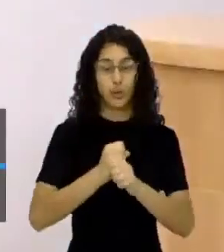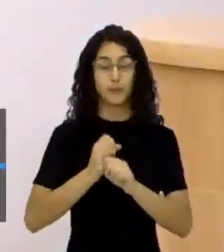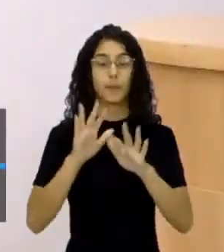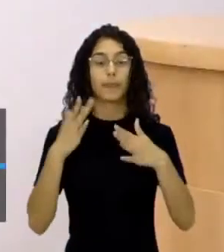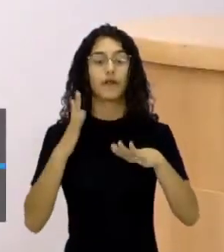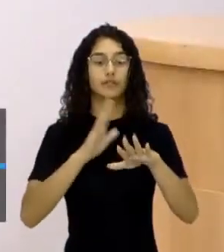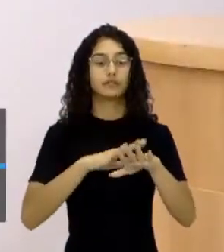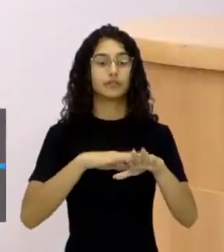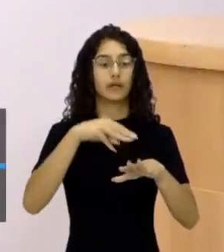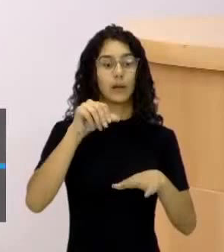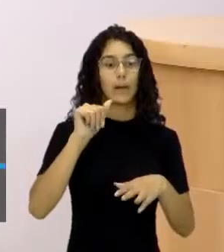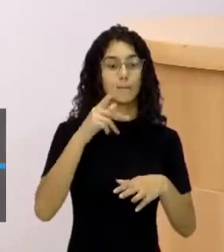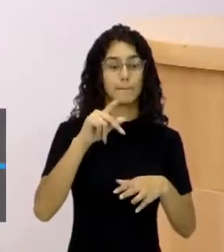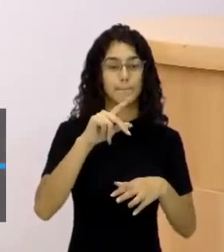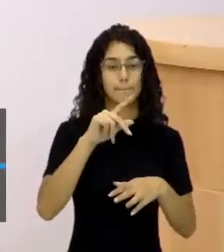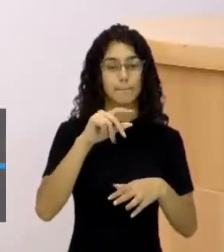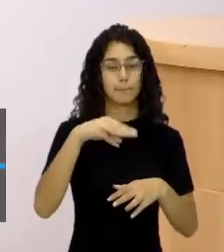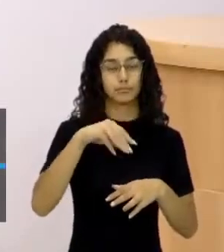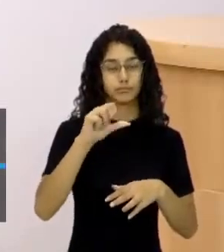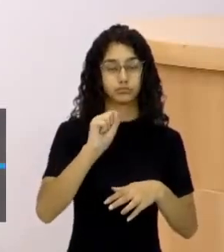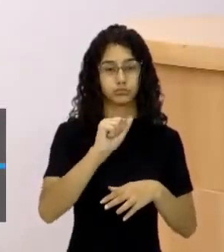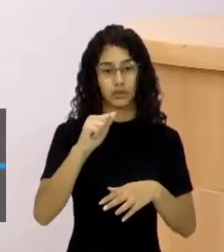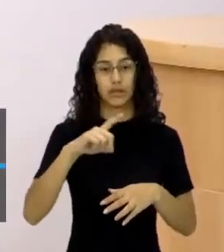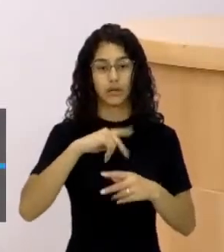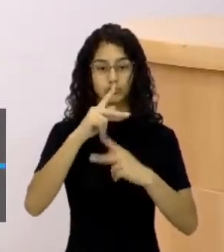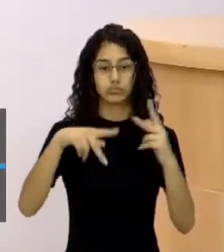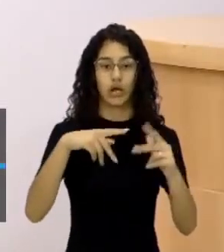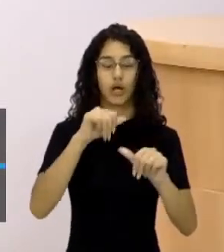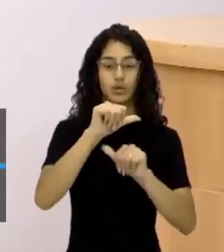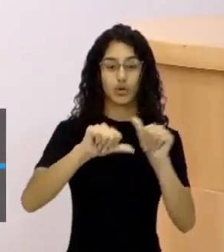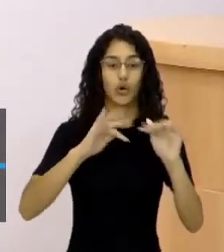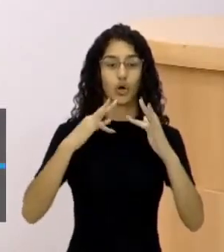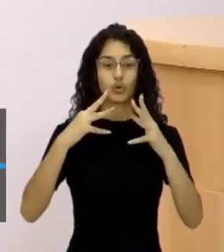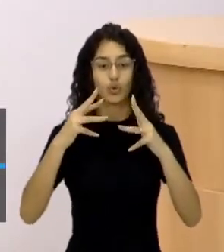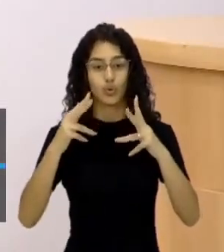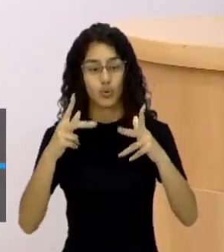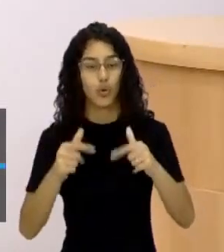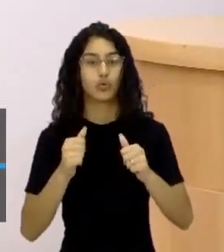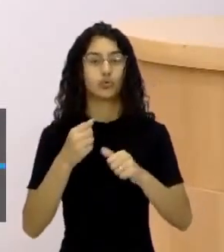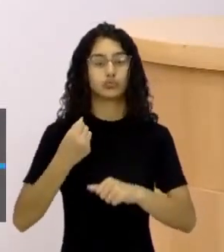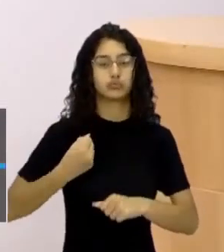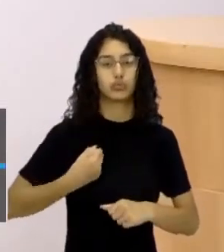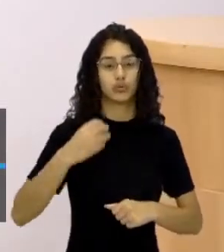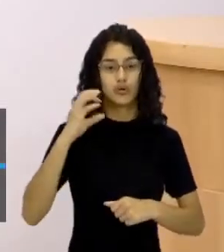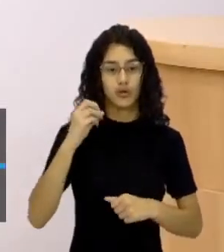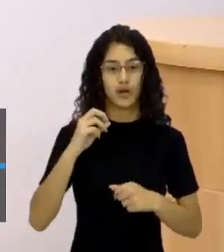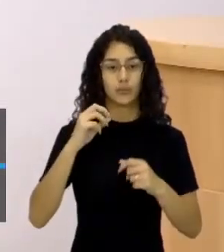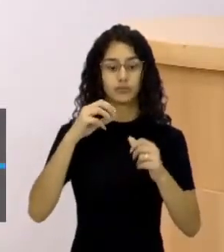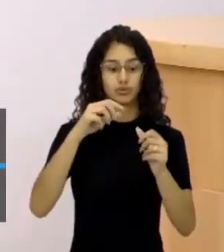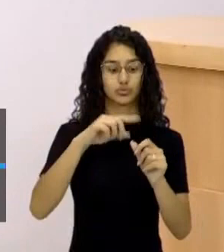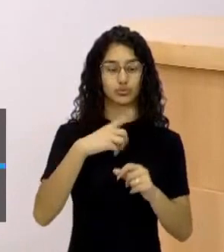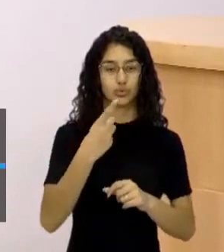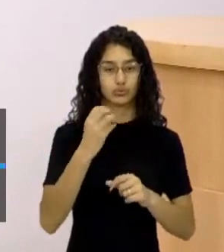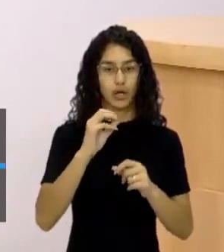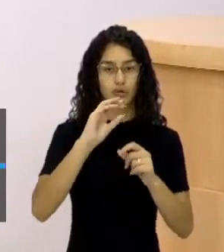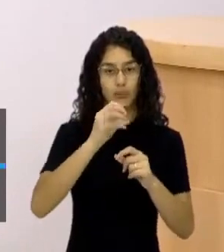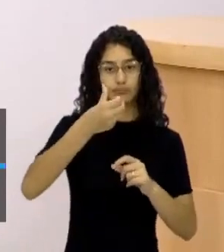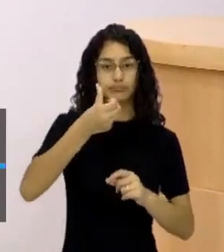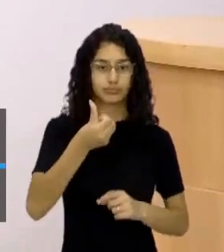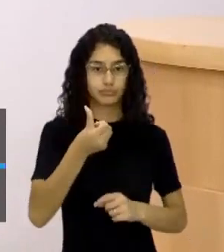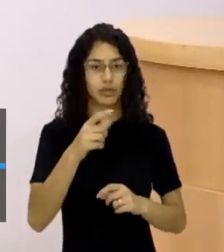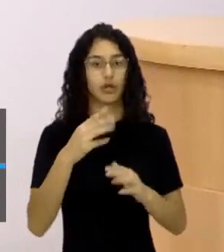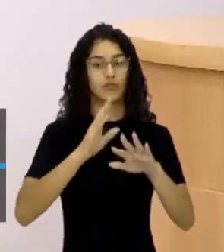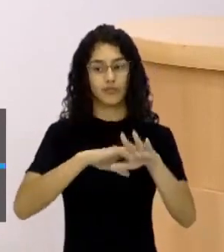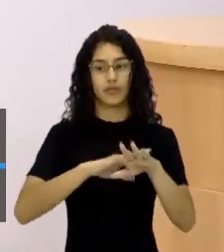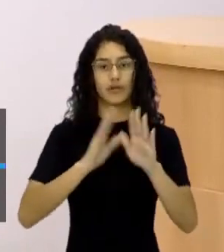massa da Terra e troca todos esses zerinhos aqui por uma potência de 10. É a mesma coisa, tá certo? É o que a